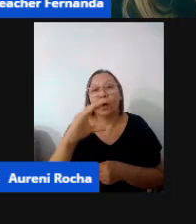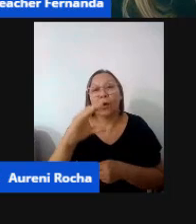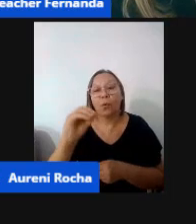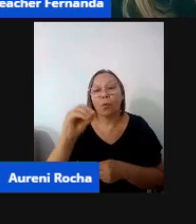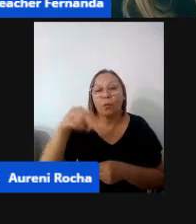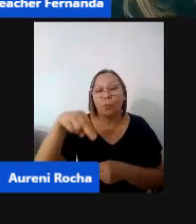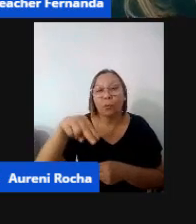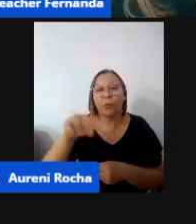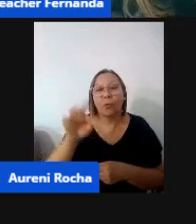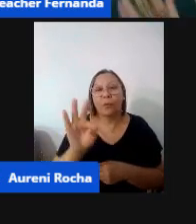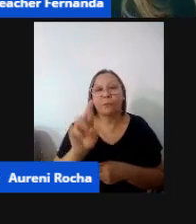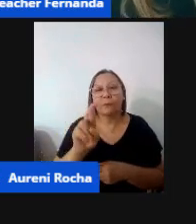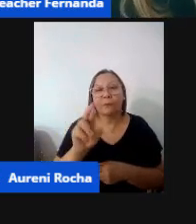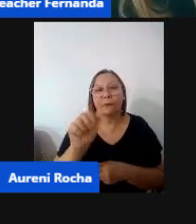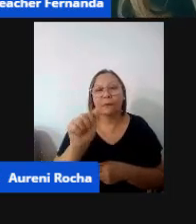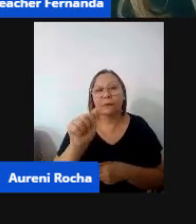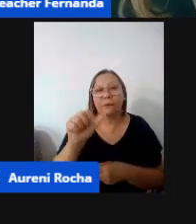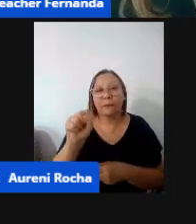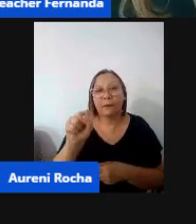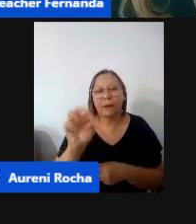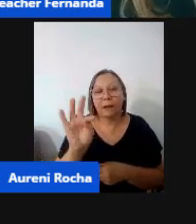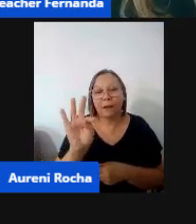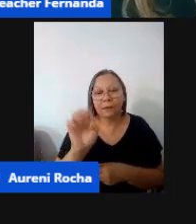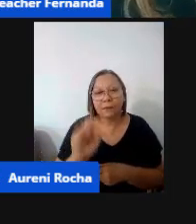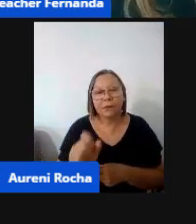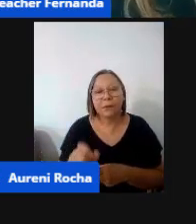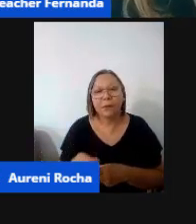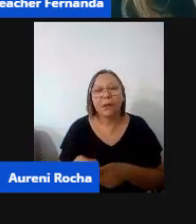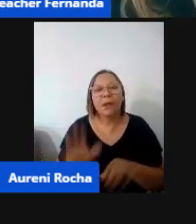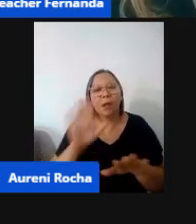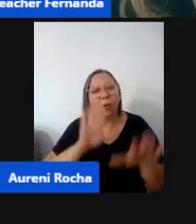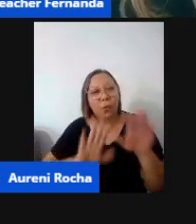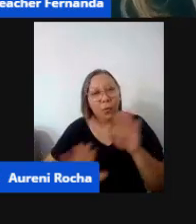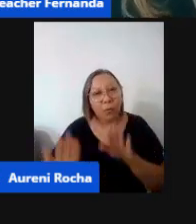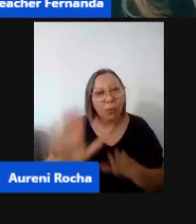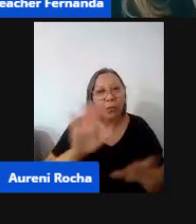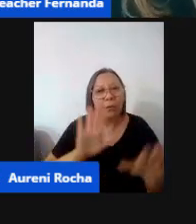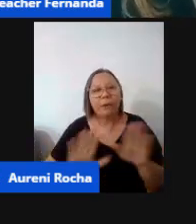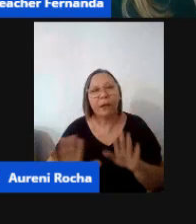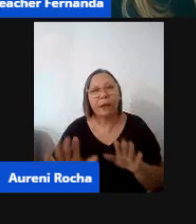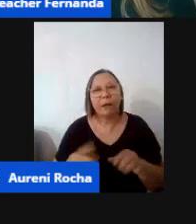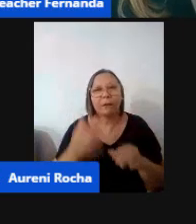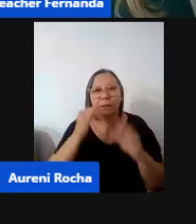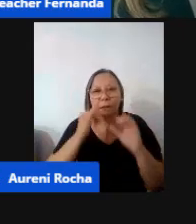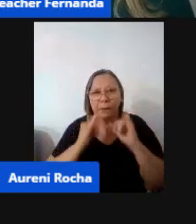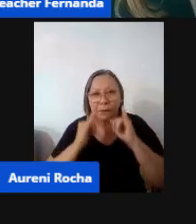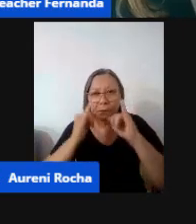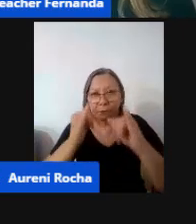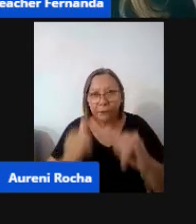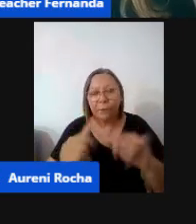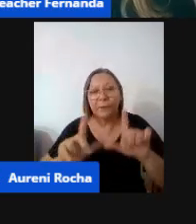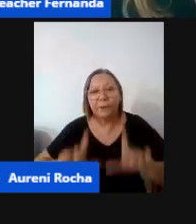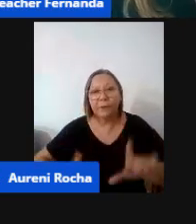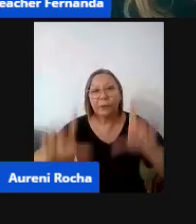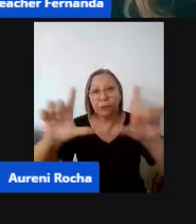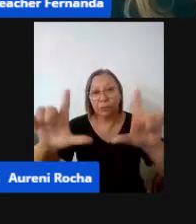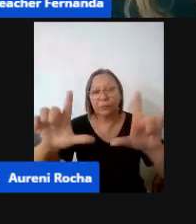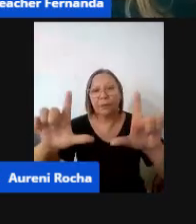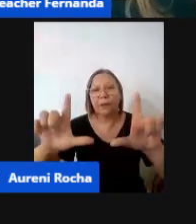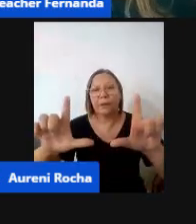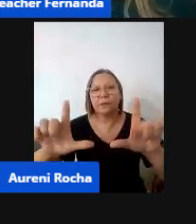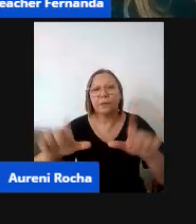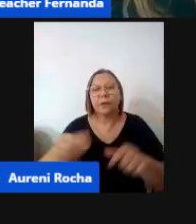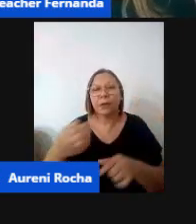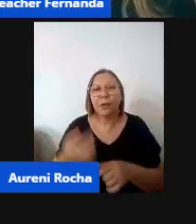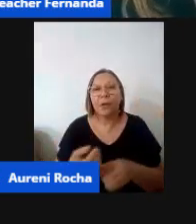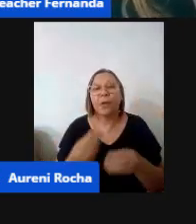ao colocar as informações no seu slide, na sua apresentação. Então, qual é o ideal? Fundo claro com